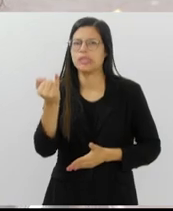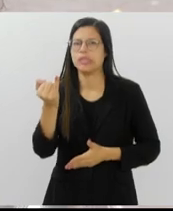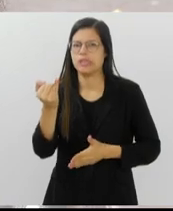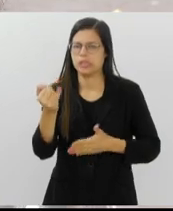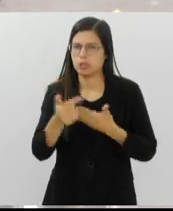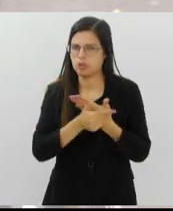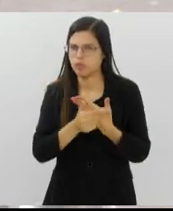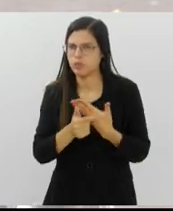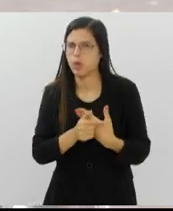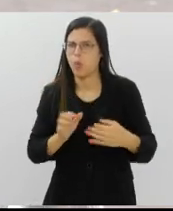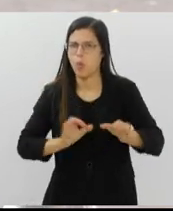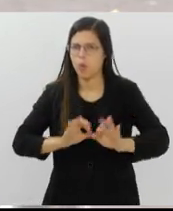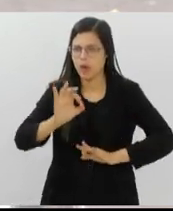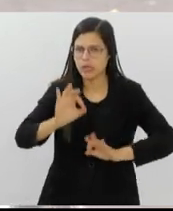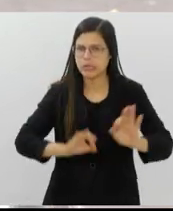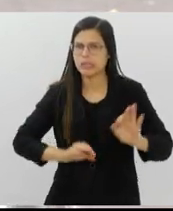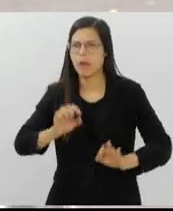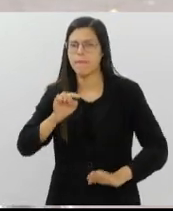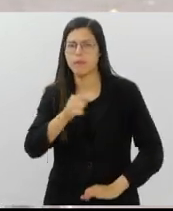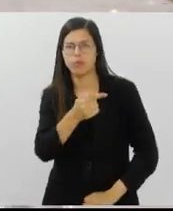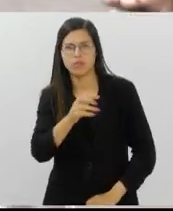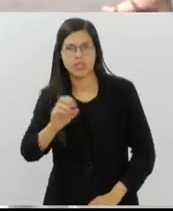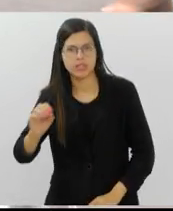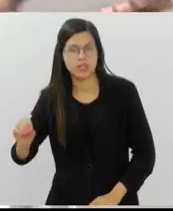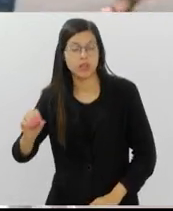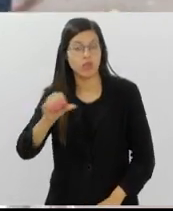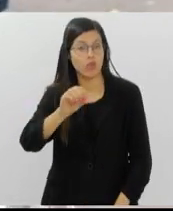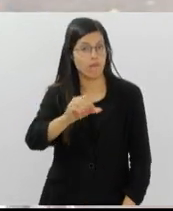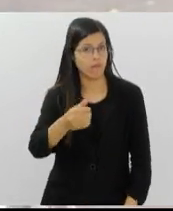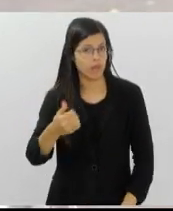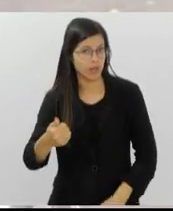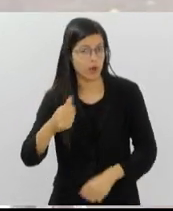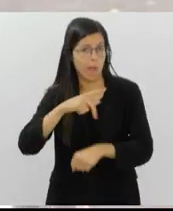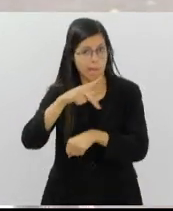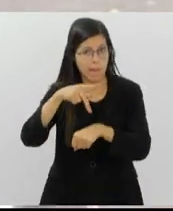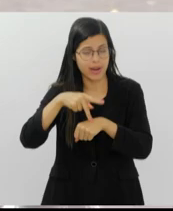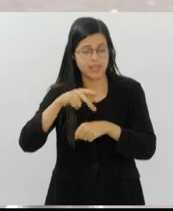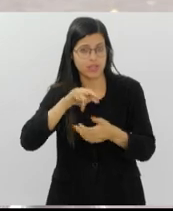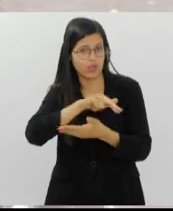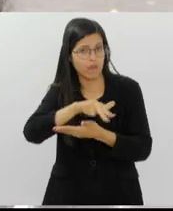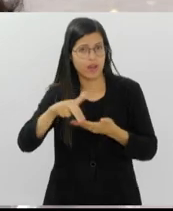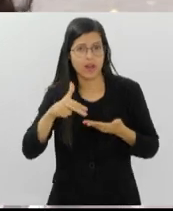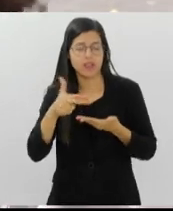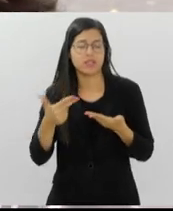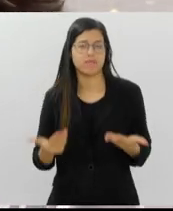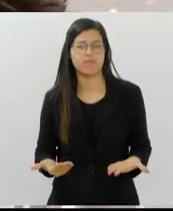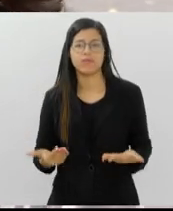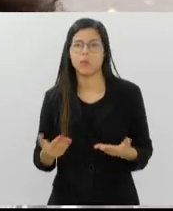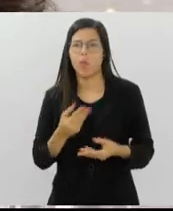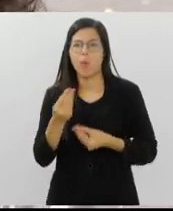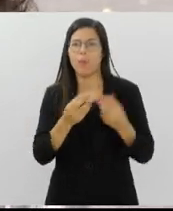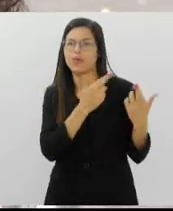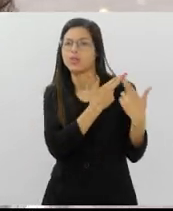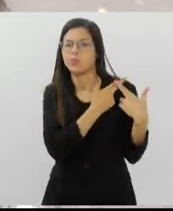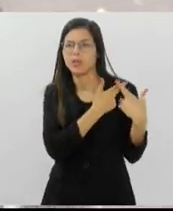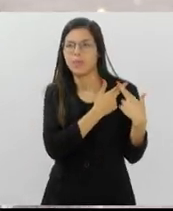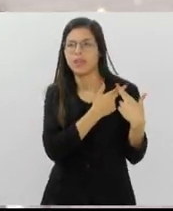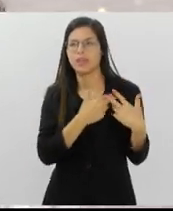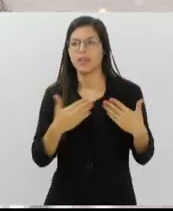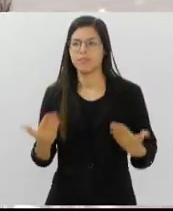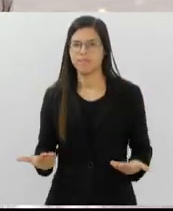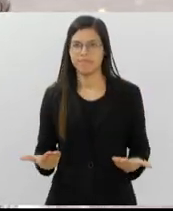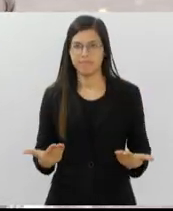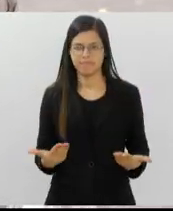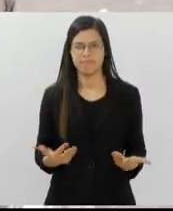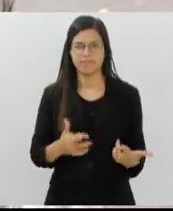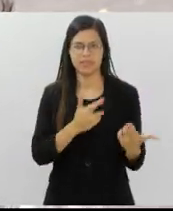tão grande, 1.700 organizações, de 91 países diferentes, como é essa responsabilidade? Essa é uma responsabilidade que